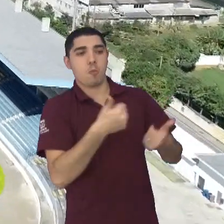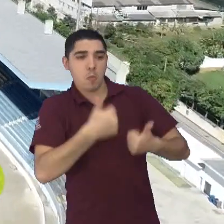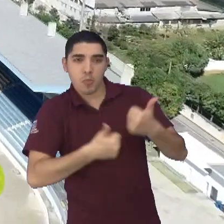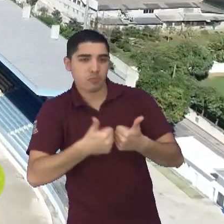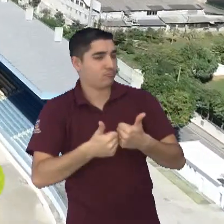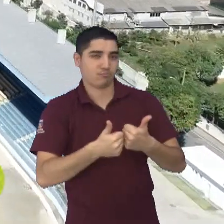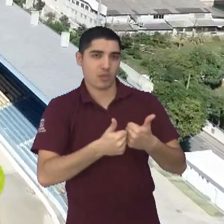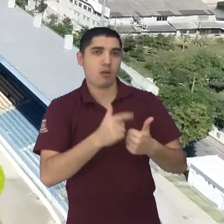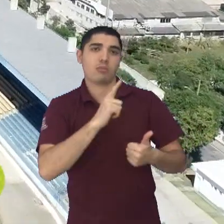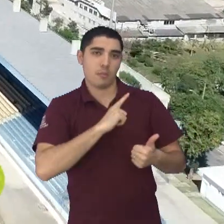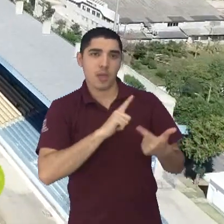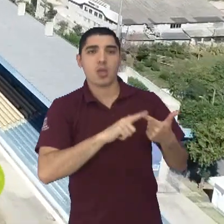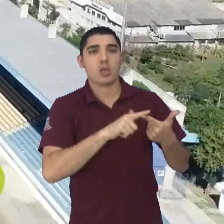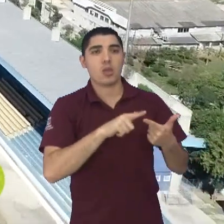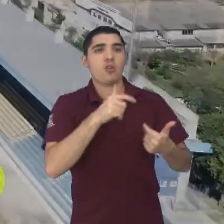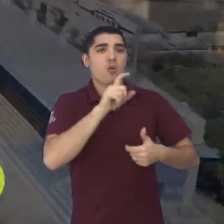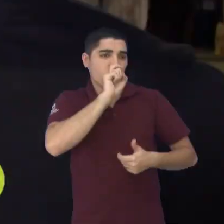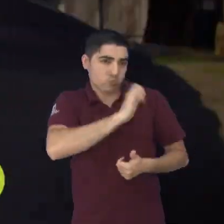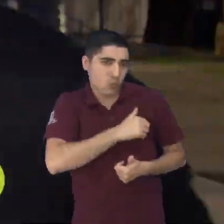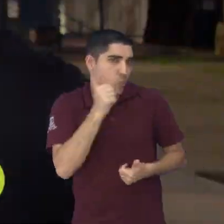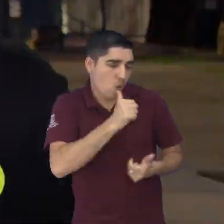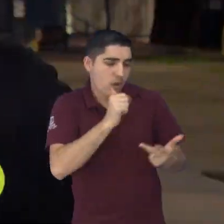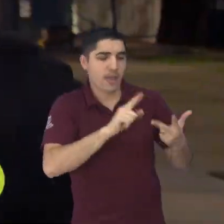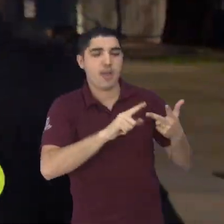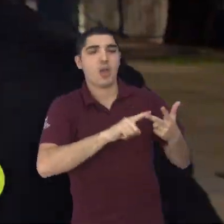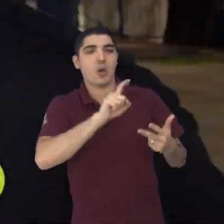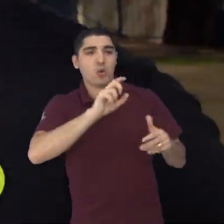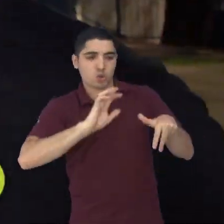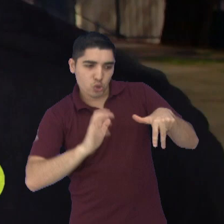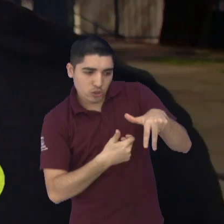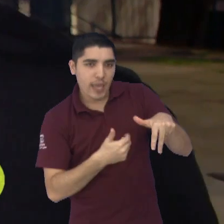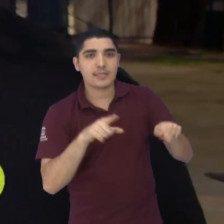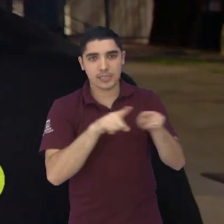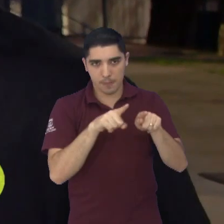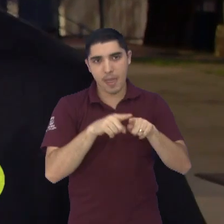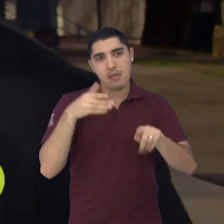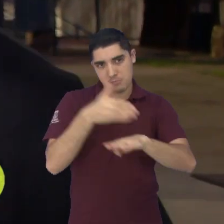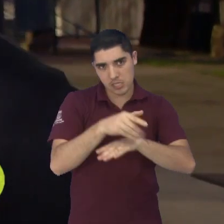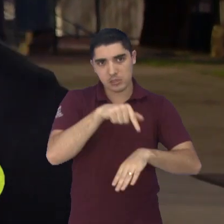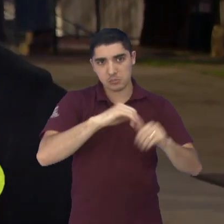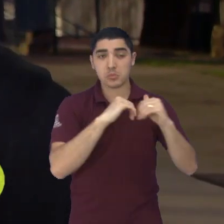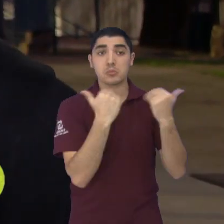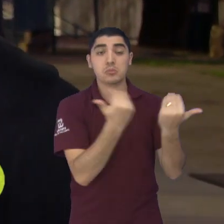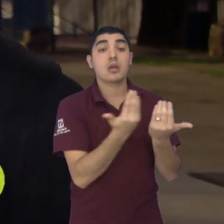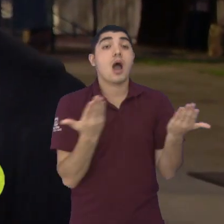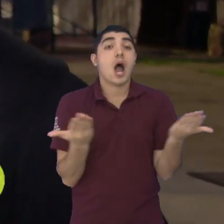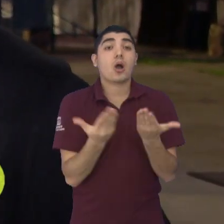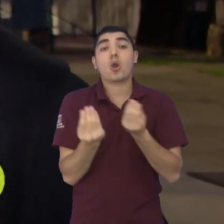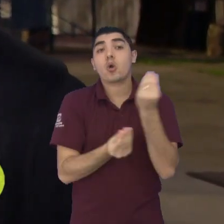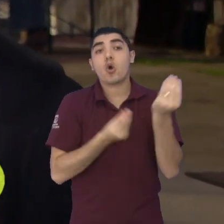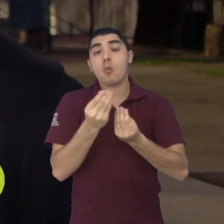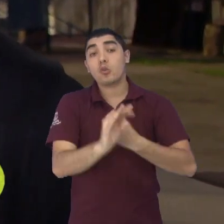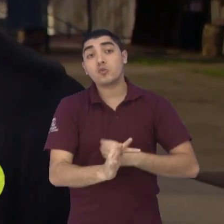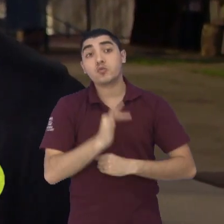cidade, inclusive até o próprio São José feminino, o joseense. Como que vai ficar isso também para os próximos anos, né? O joseense continua mandando jogos